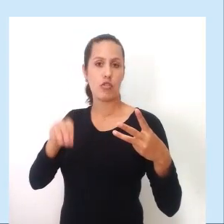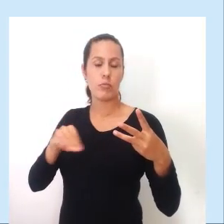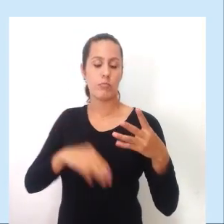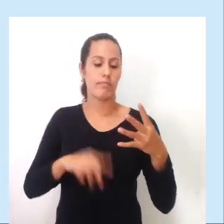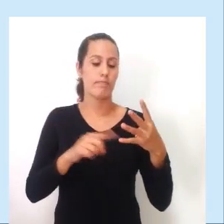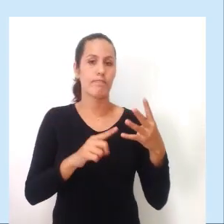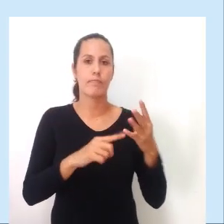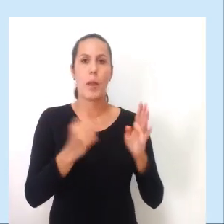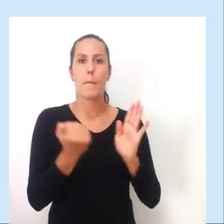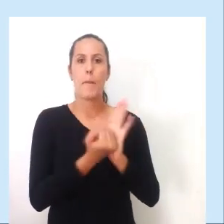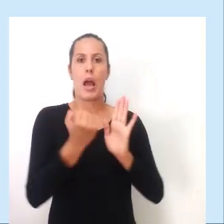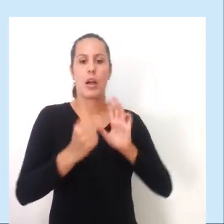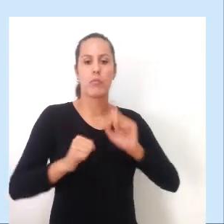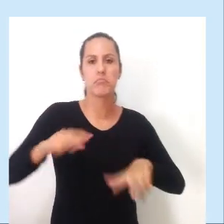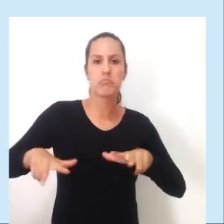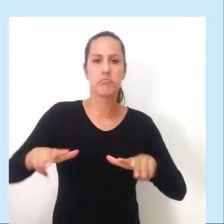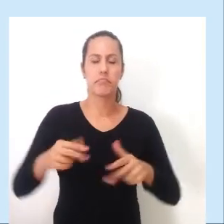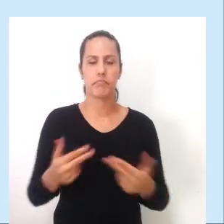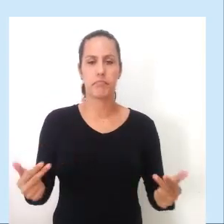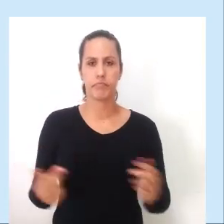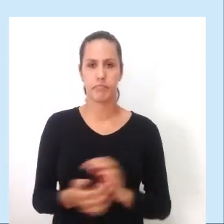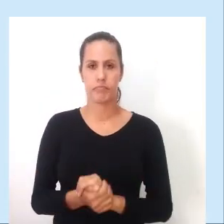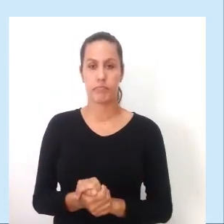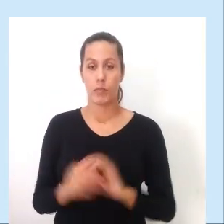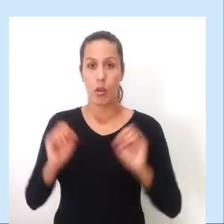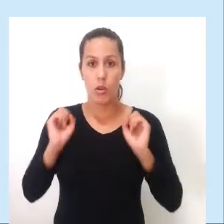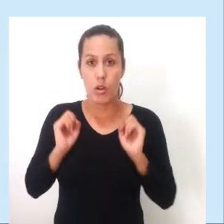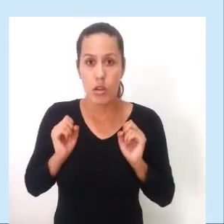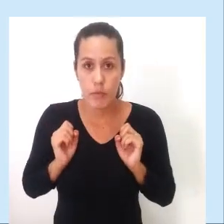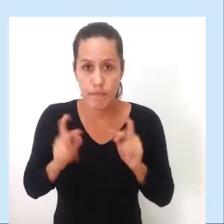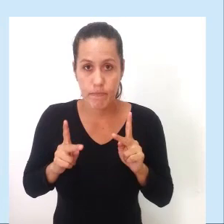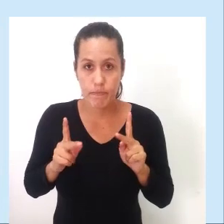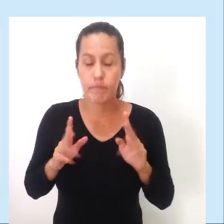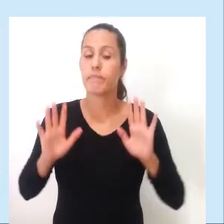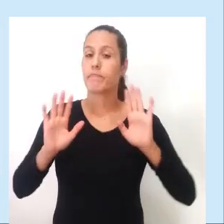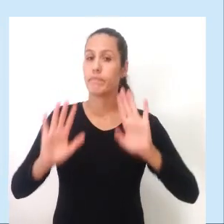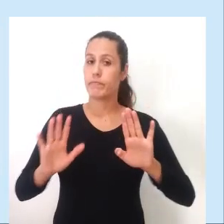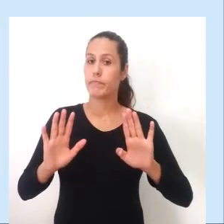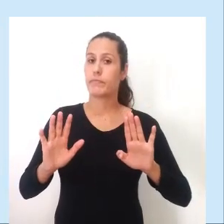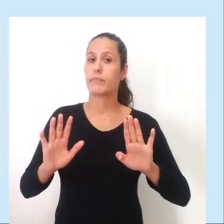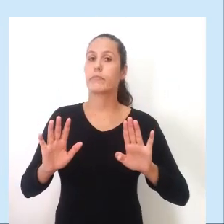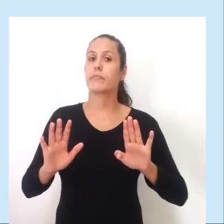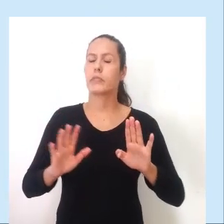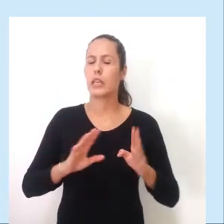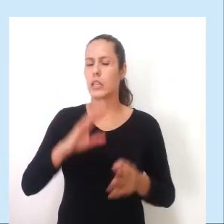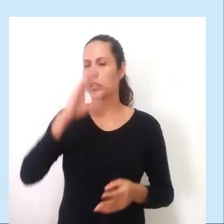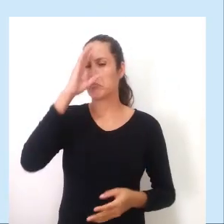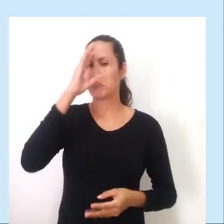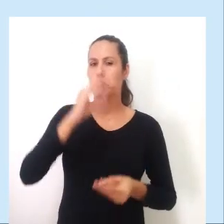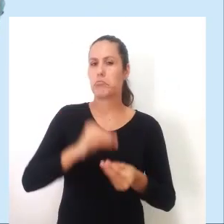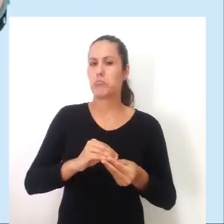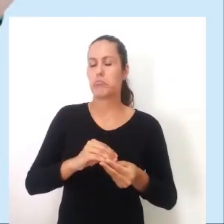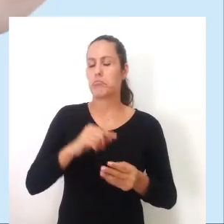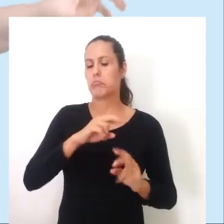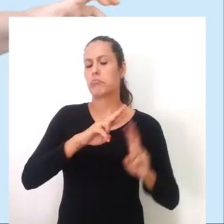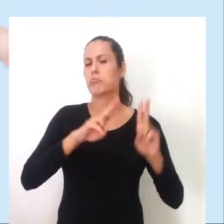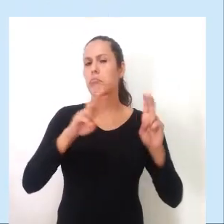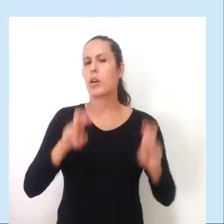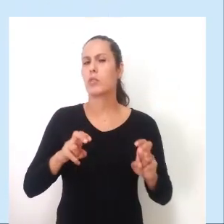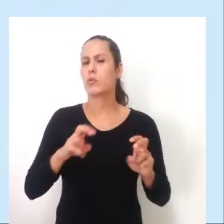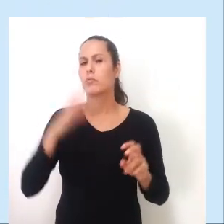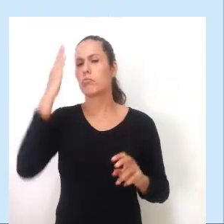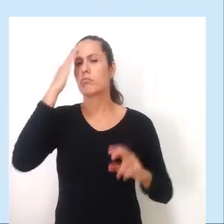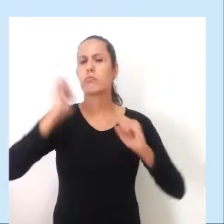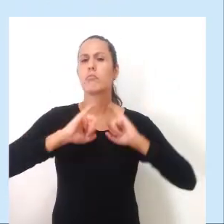a quarta, marcas, ok? E aí, para a gente chegar à conclusão do nosso